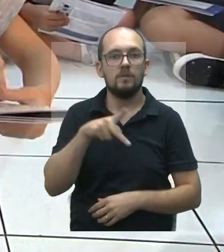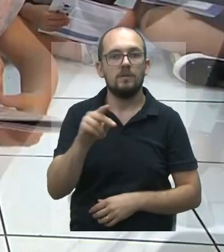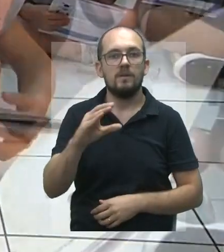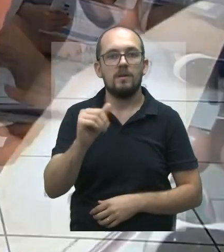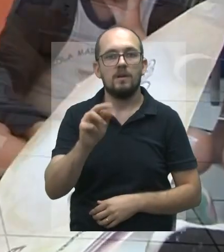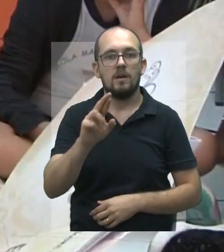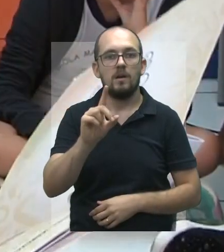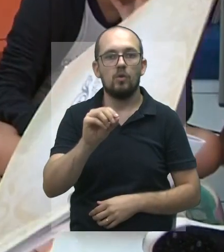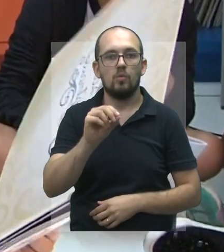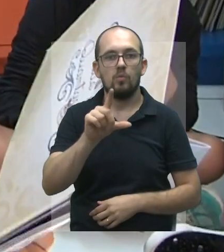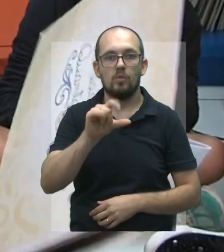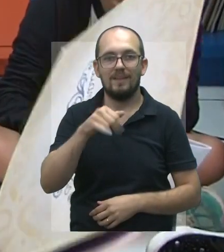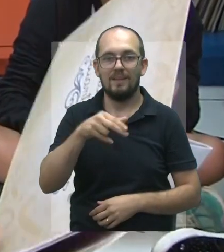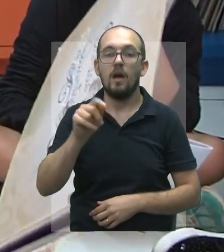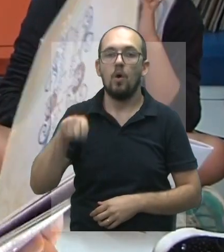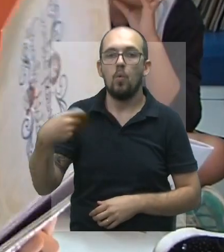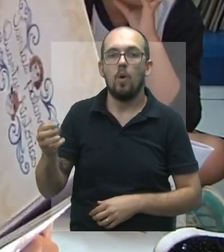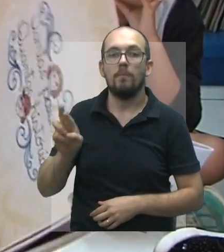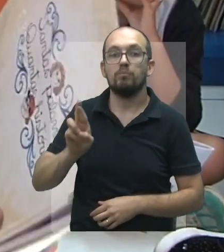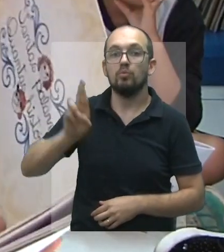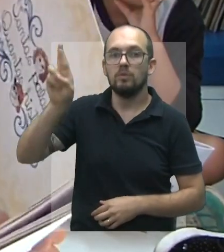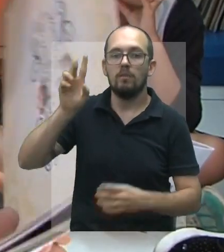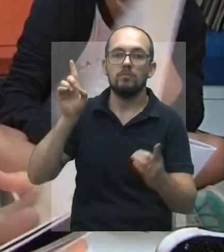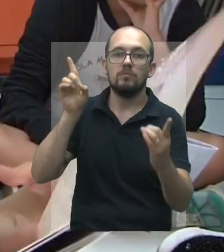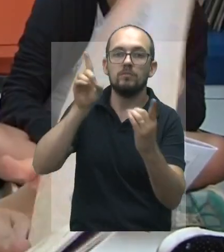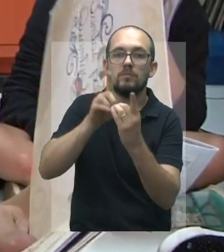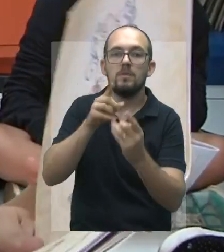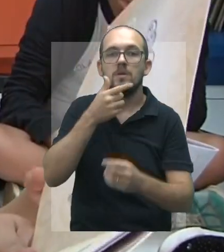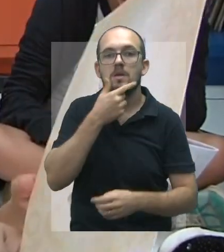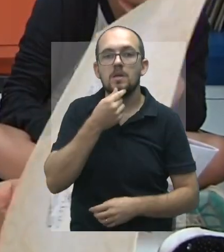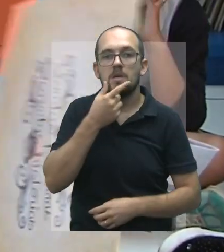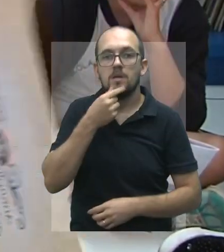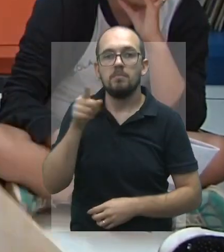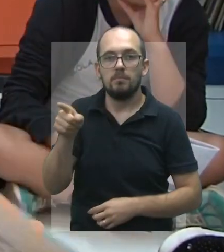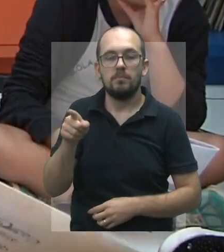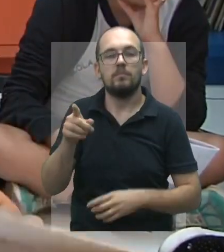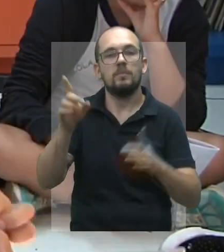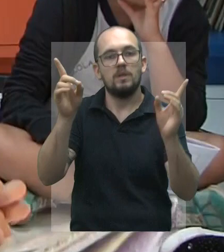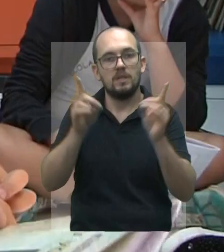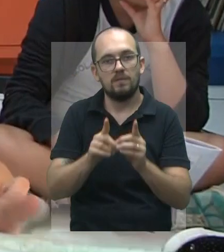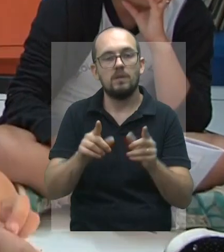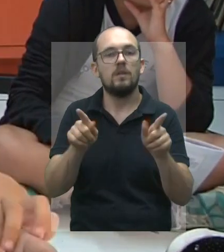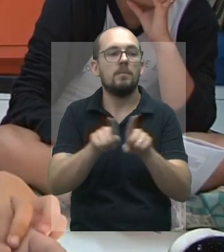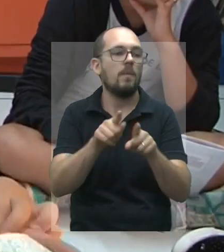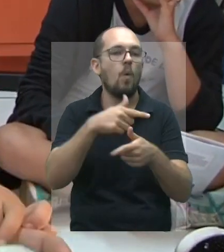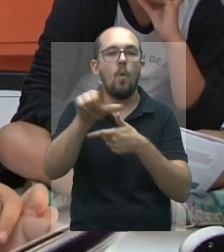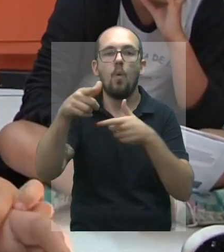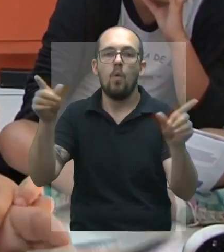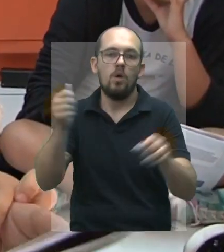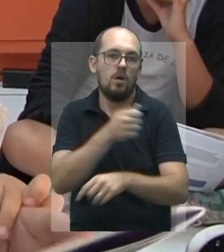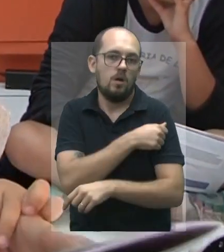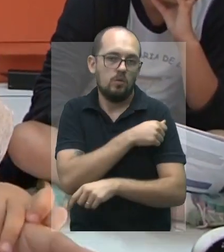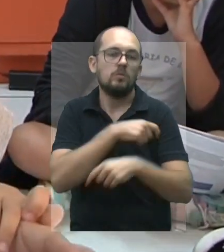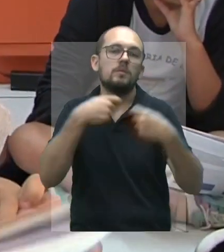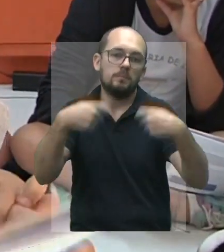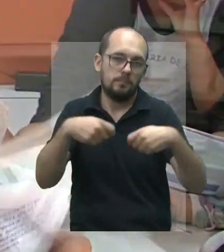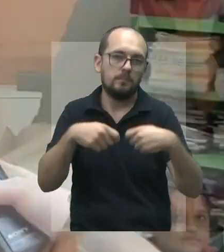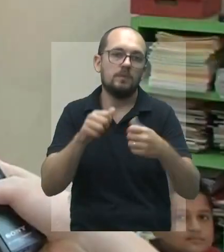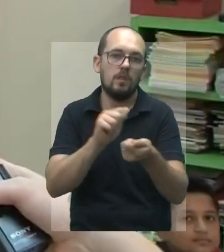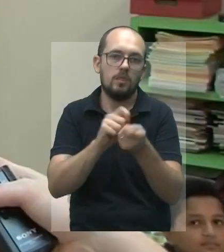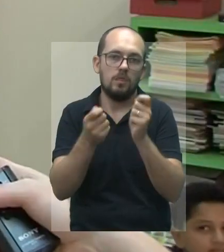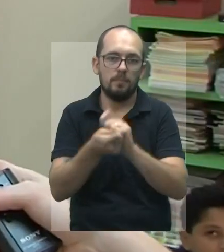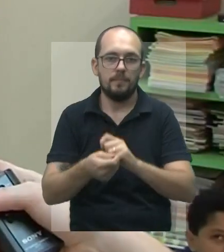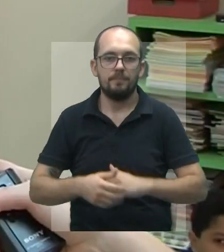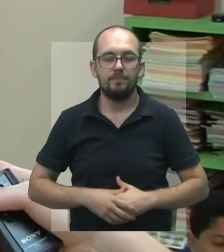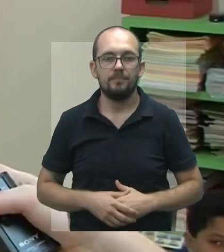é a responsável por fazer um atendimento especializado para alunos com necessidades educacionais especiais.